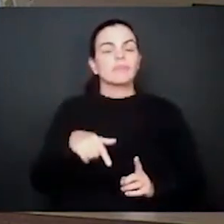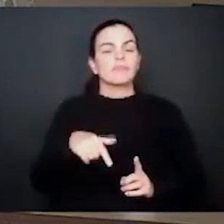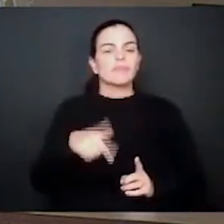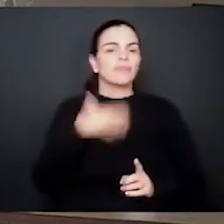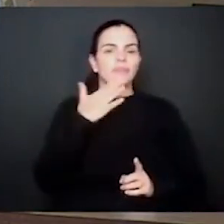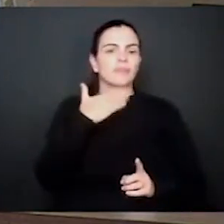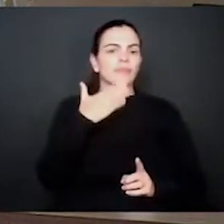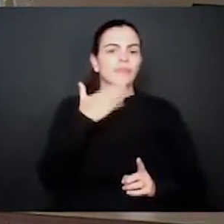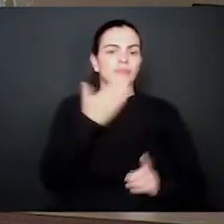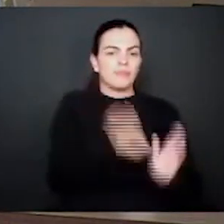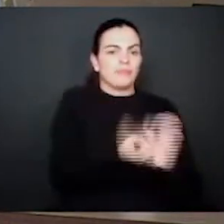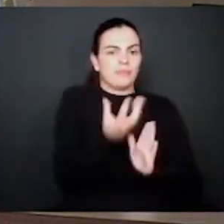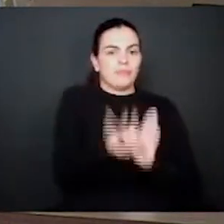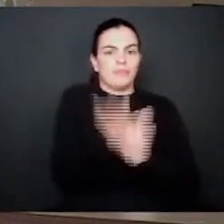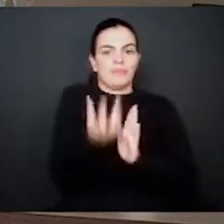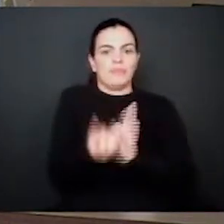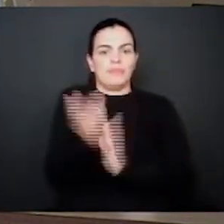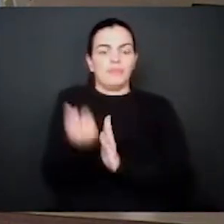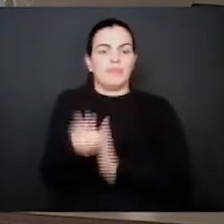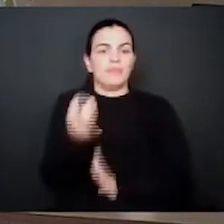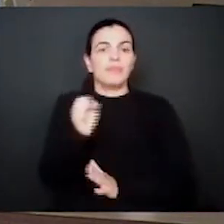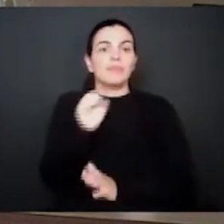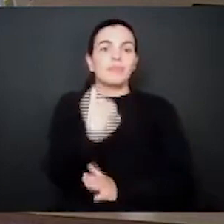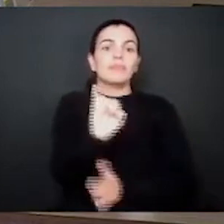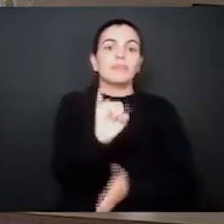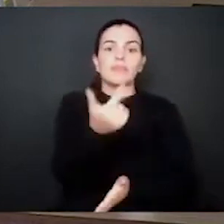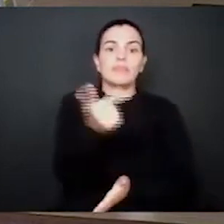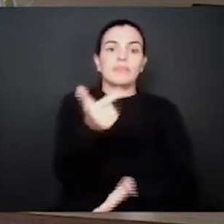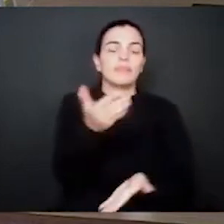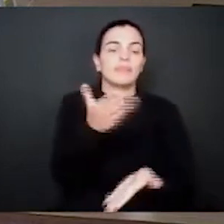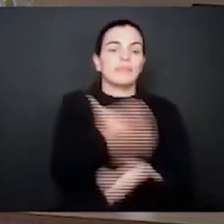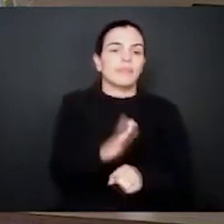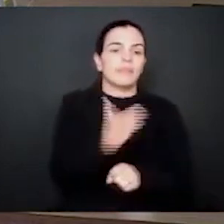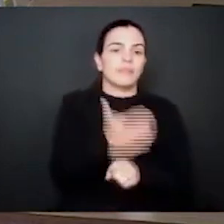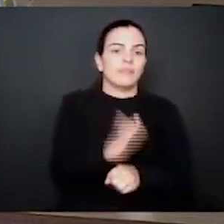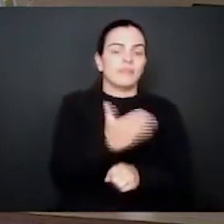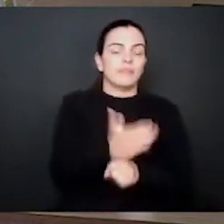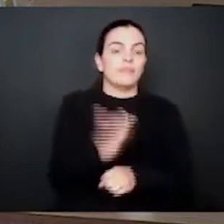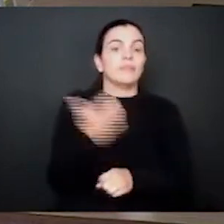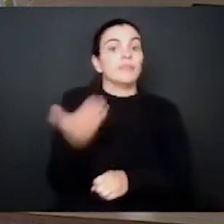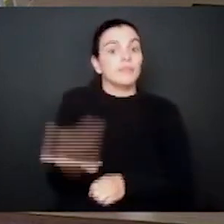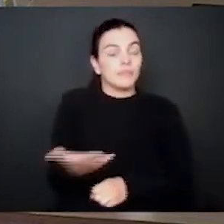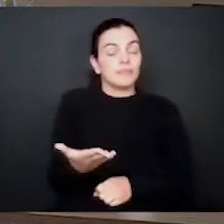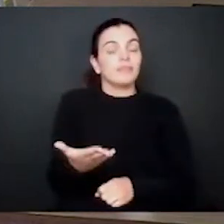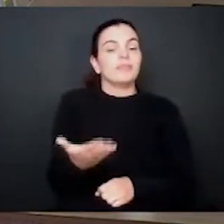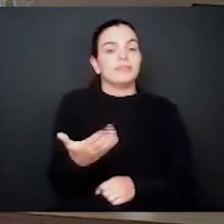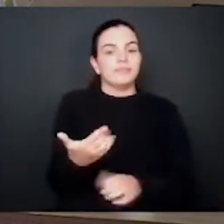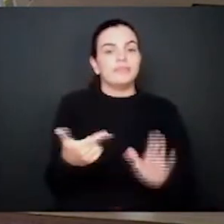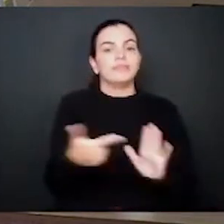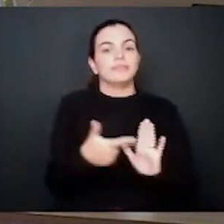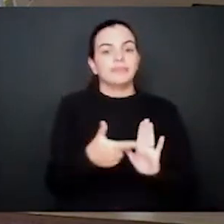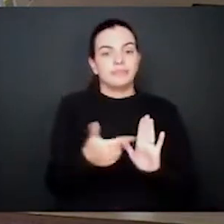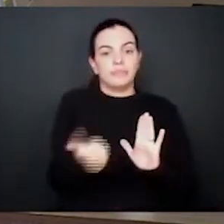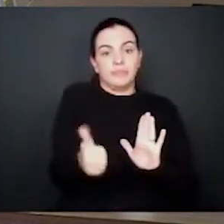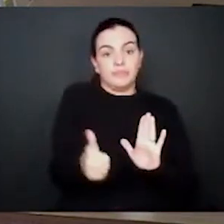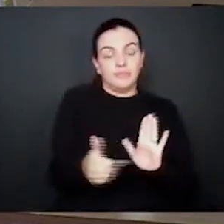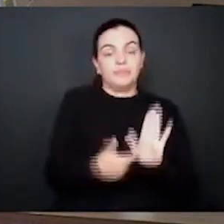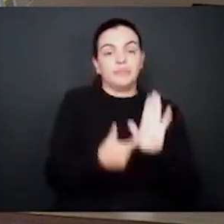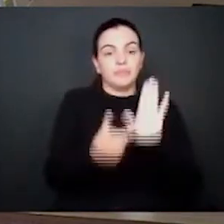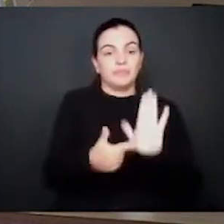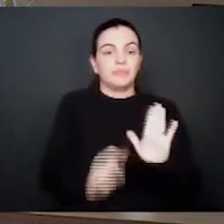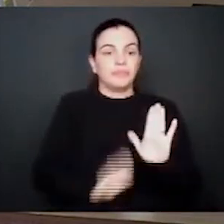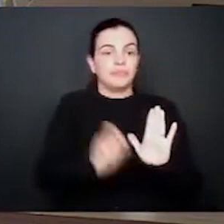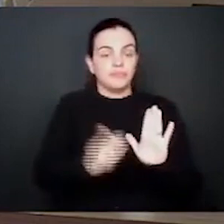se essas campanhas não acontecem. Então, no eixo número 11, tomar o cuidado de trazer a importância de fazer com que essas